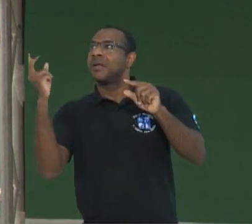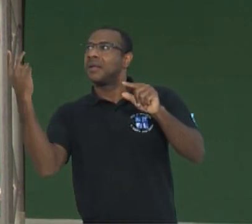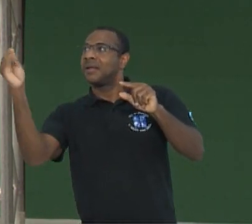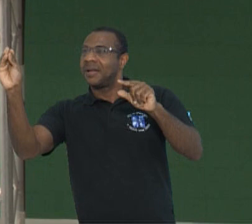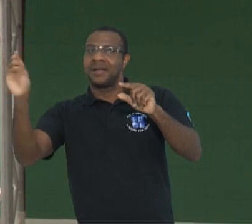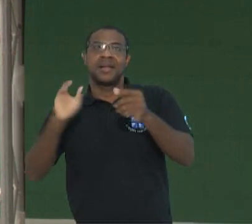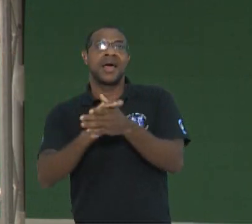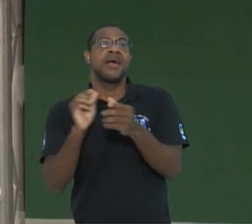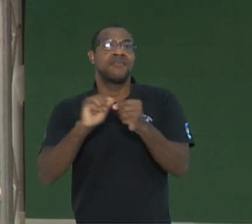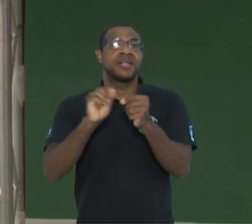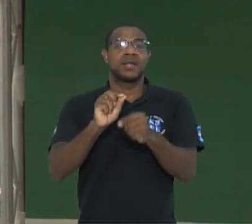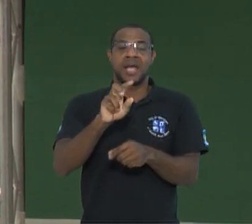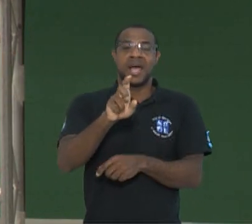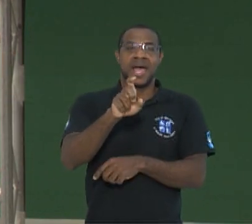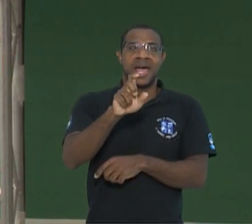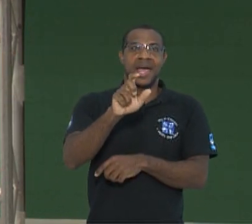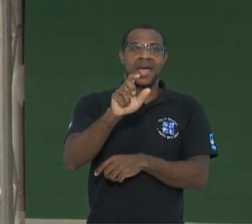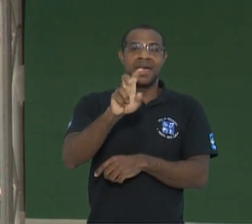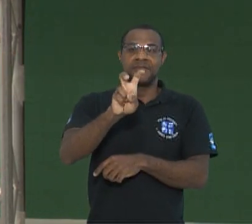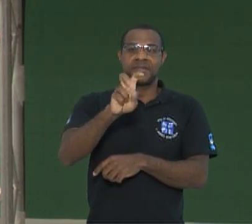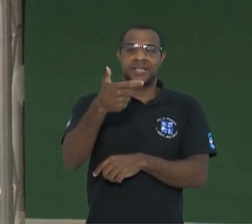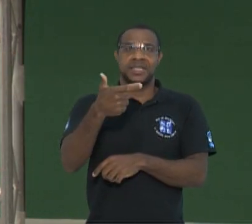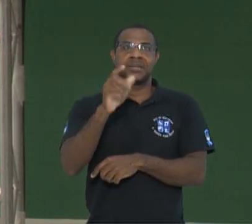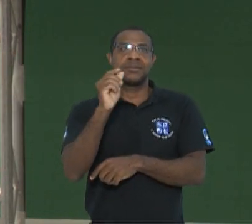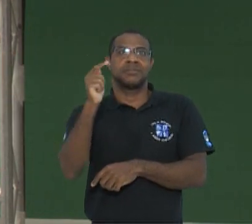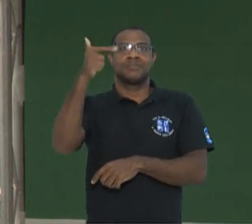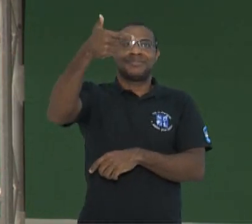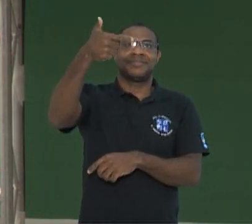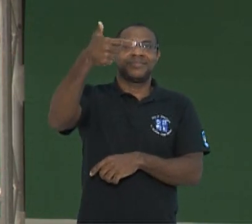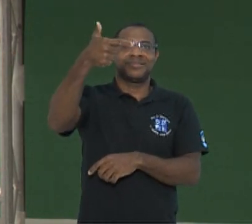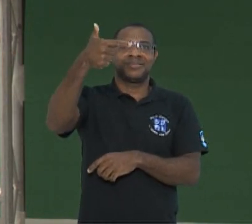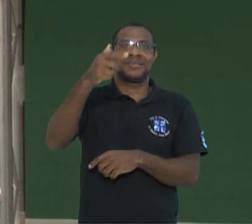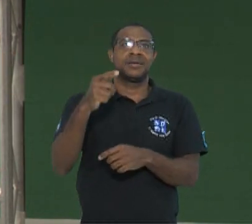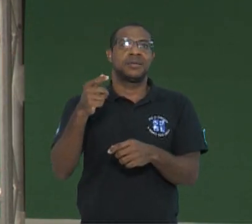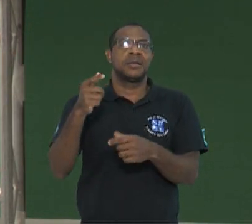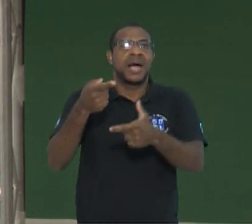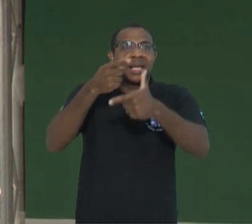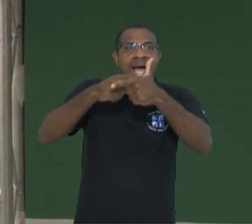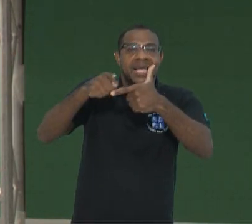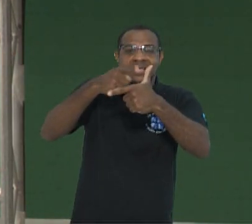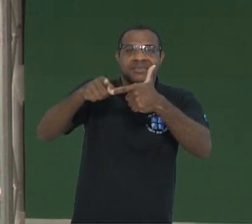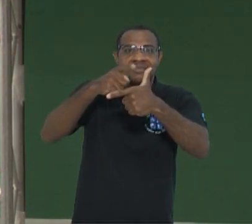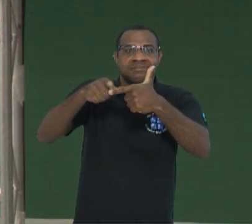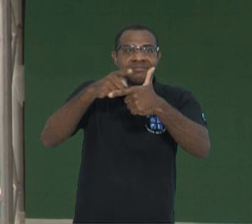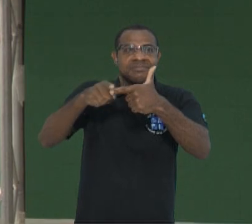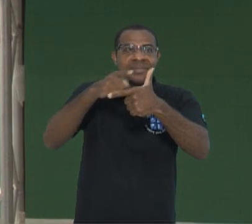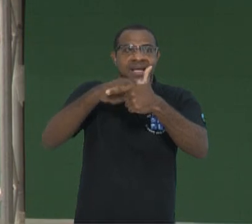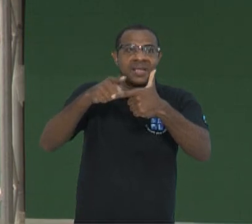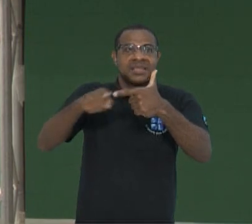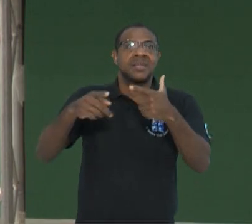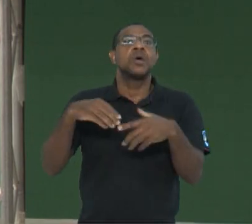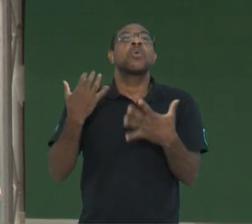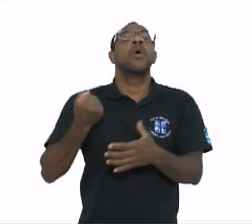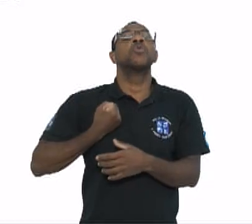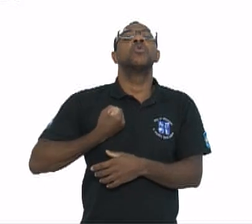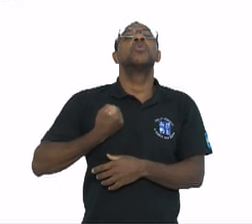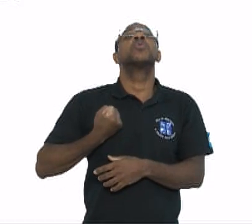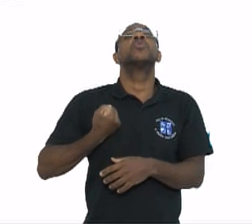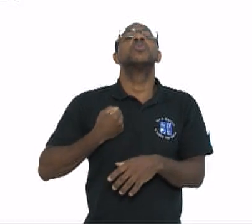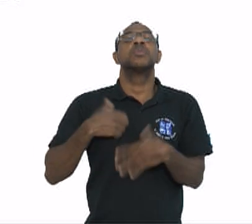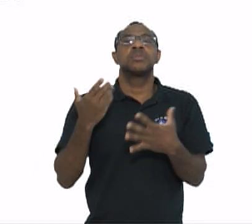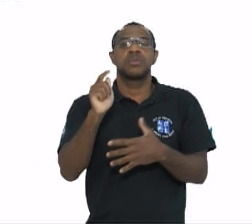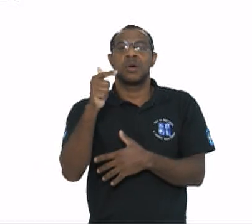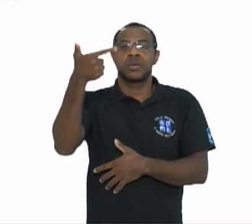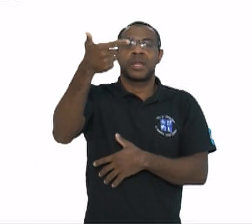você preferir, que número que é elevado ao quadrado dá 4? Que número que é elevado ao quadrado dá 25? Daí nós obtemos